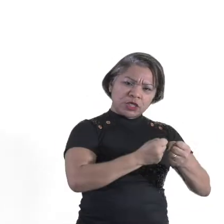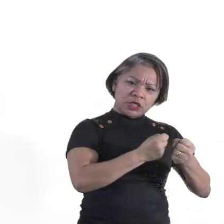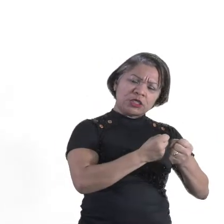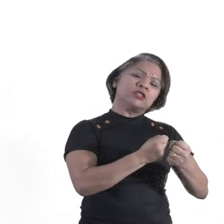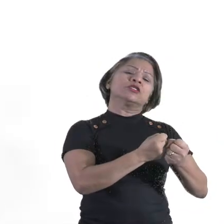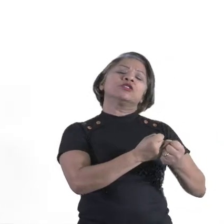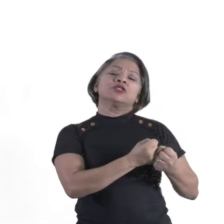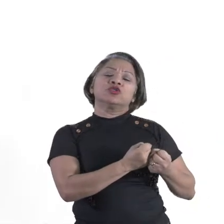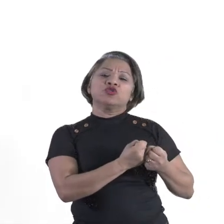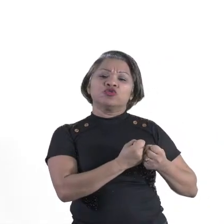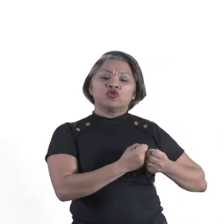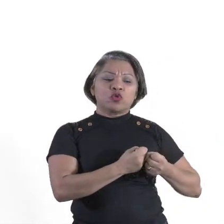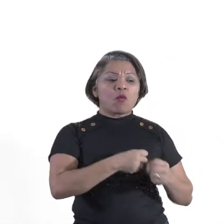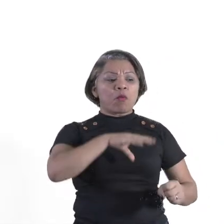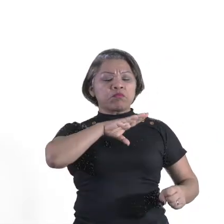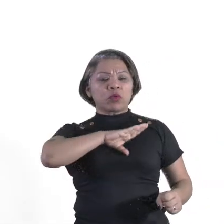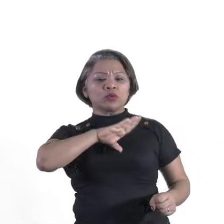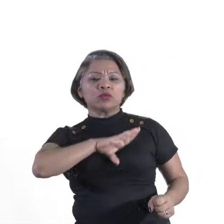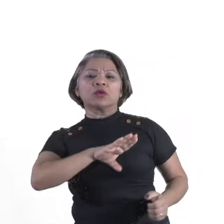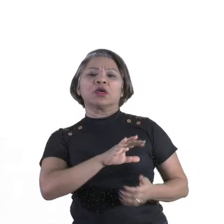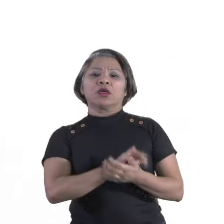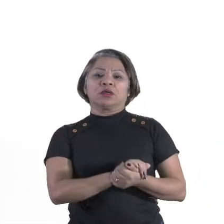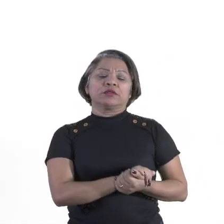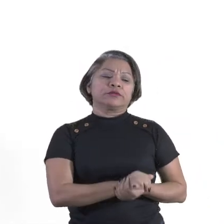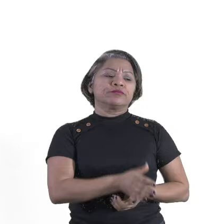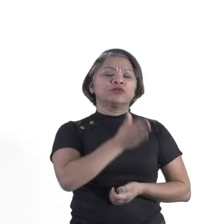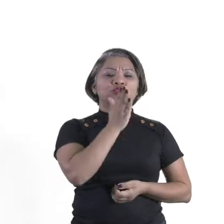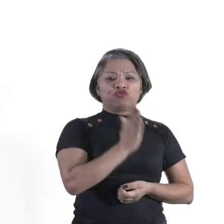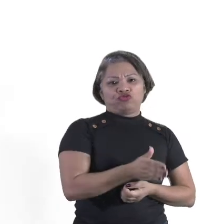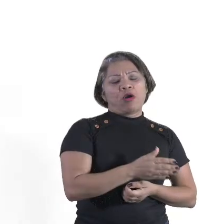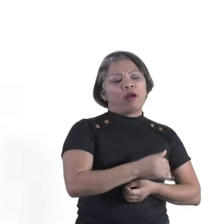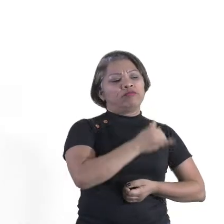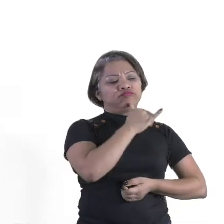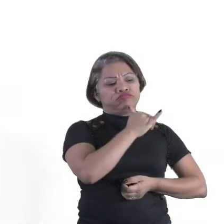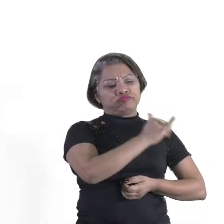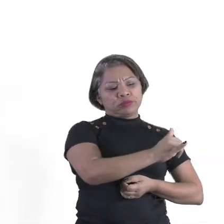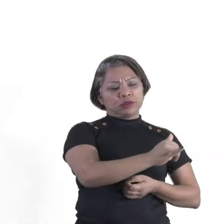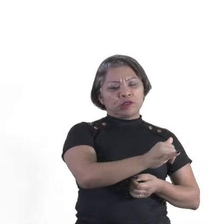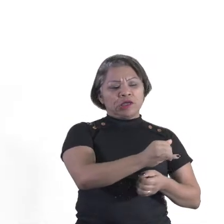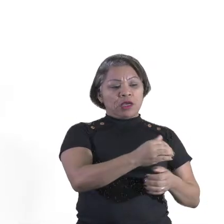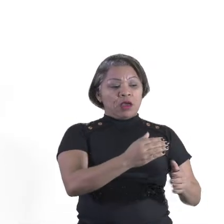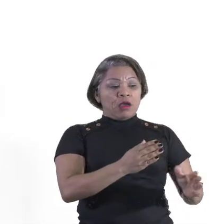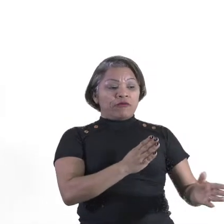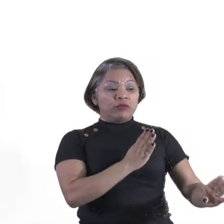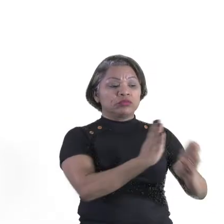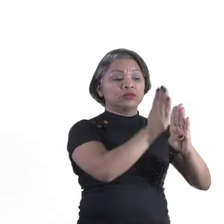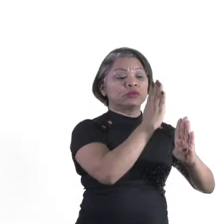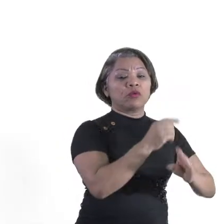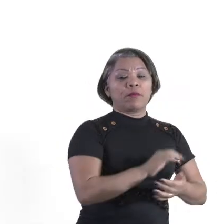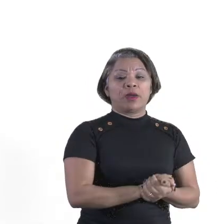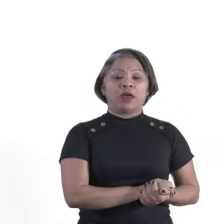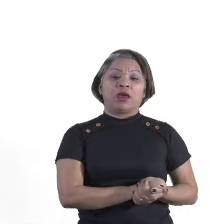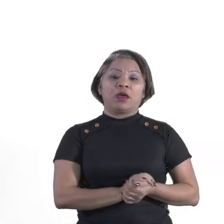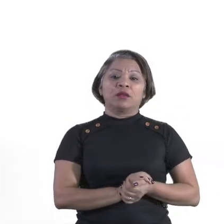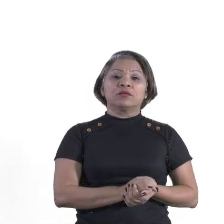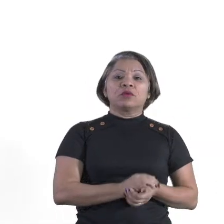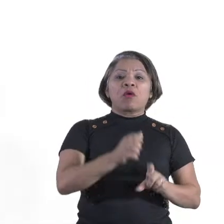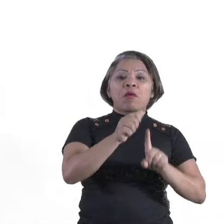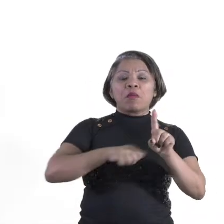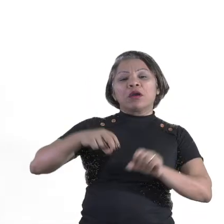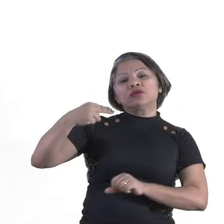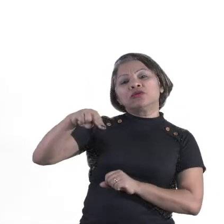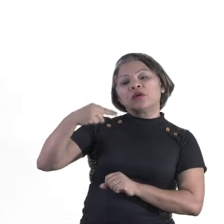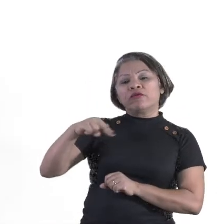morto após ter seu esconderijo denunciado em novembro de 1695. Data